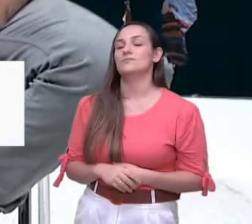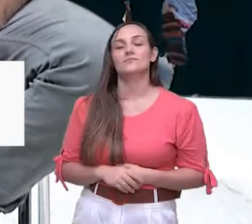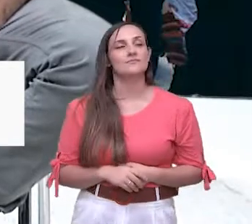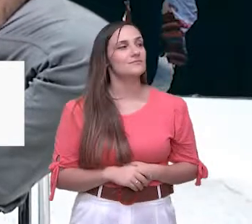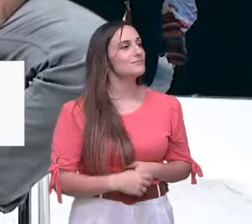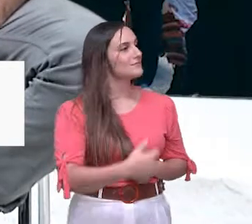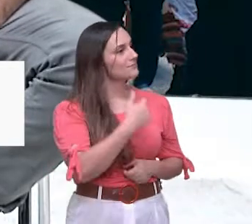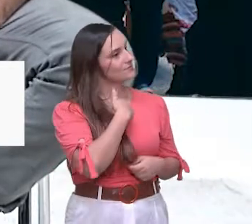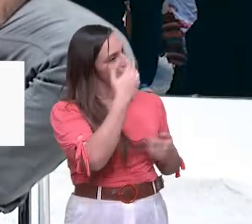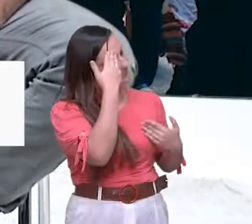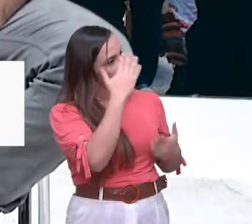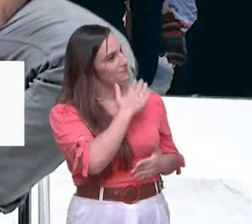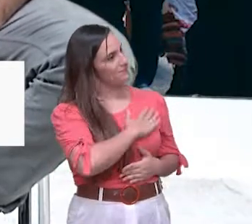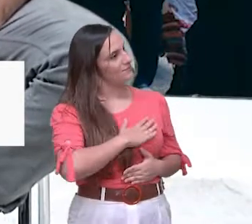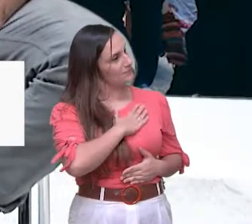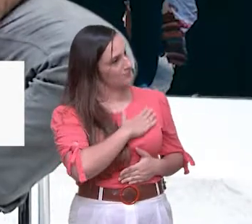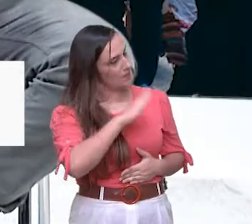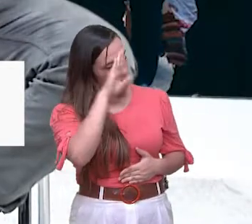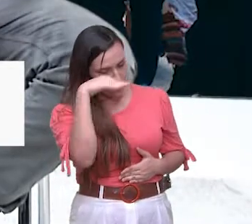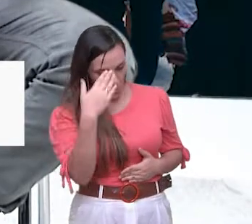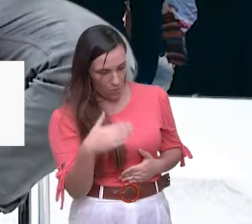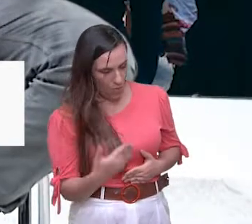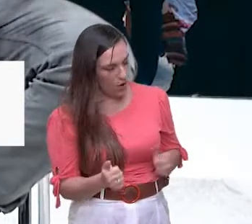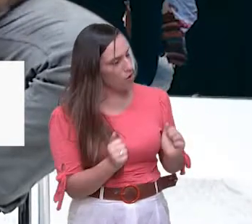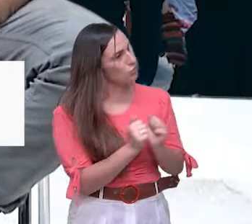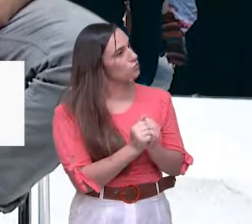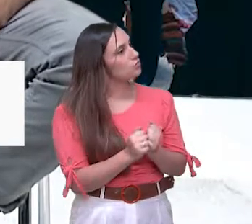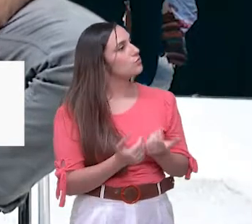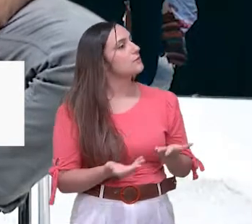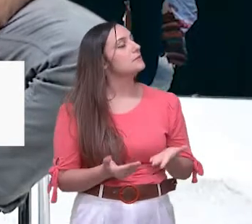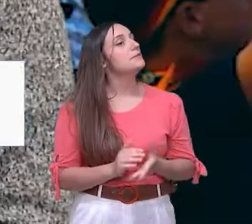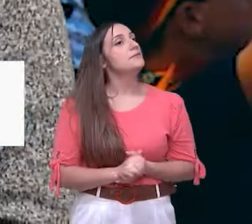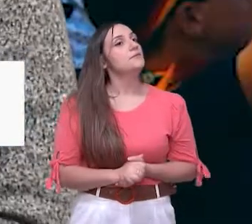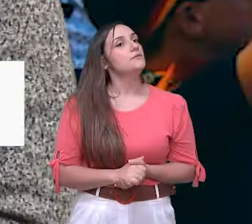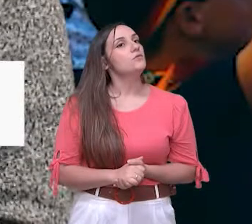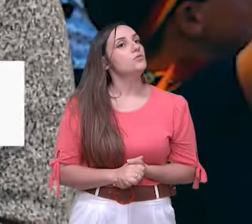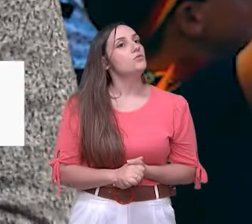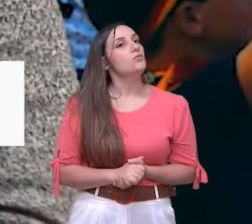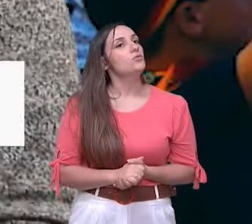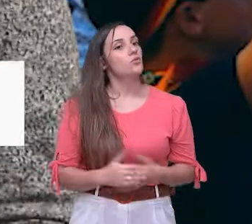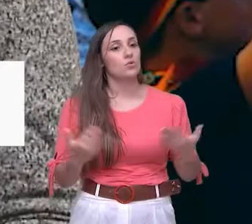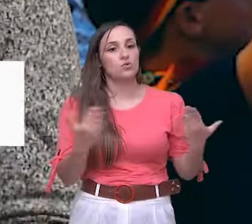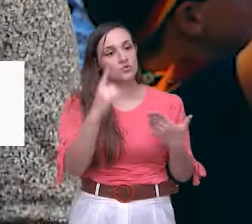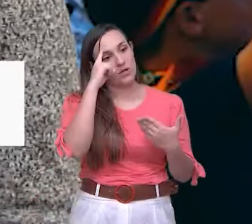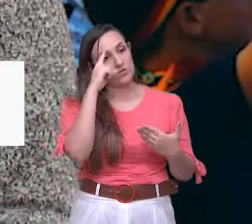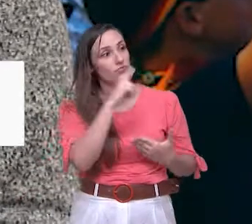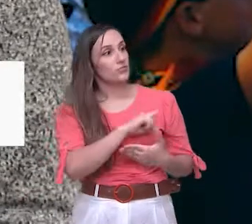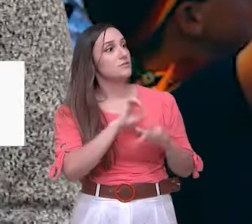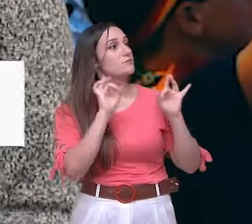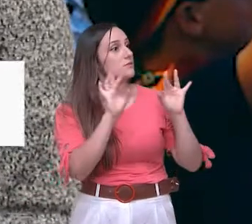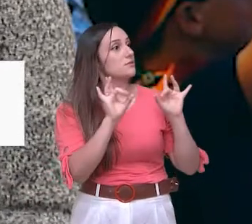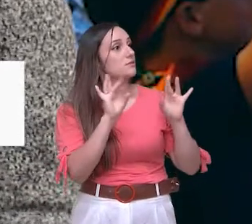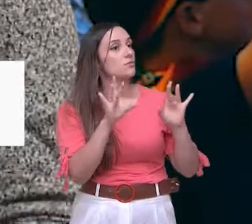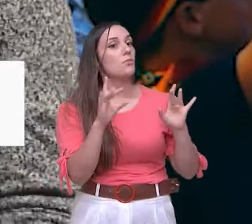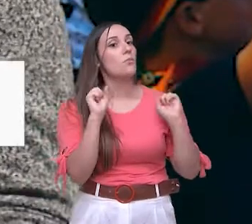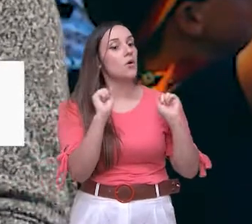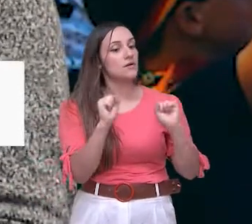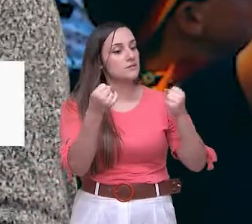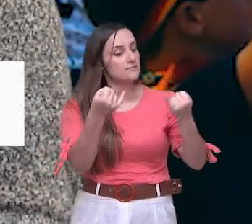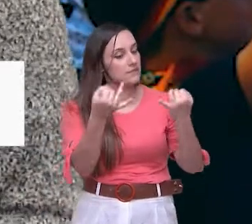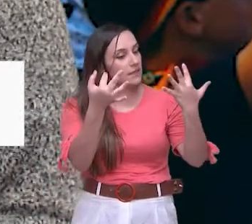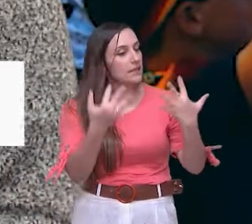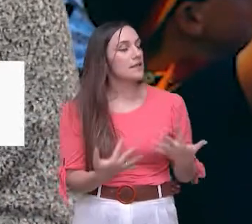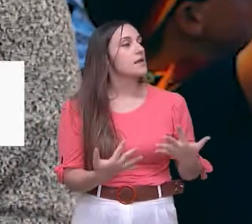conosco aqui é muito obrigado é um prazer é uma honra tá aqui né Hoje é um dia em que nós podemos